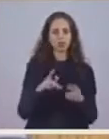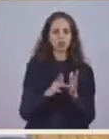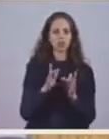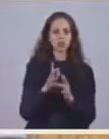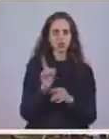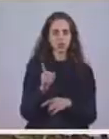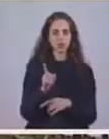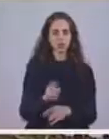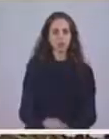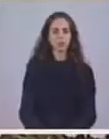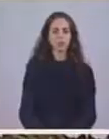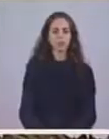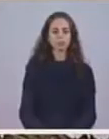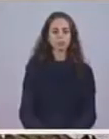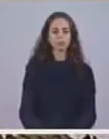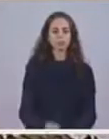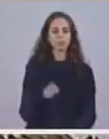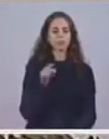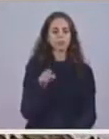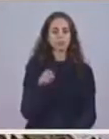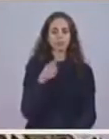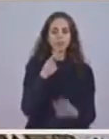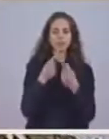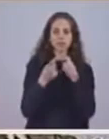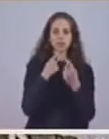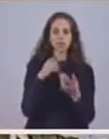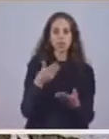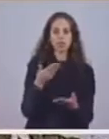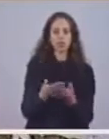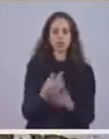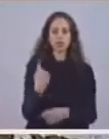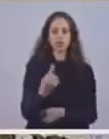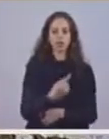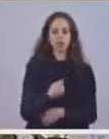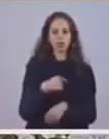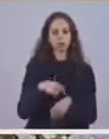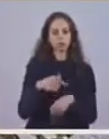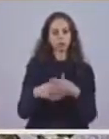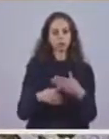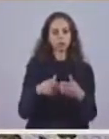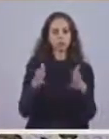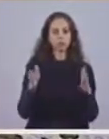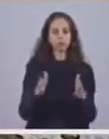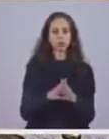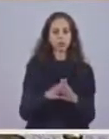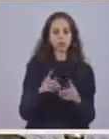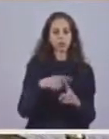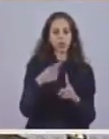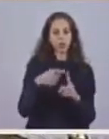Jesus. E essa é a questão que nos é colocada ao longo de todo o ano